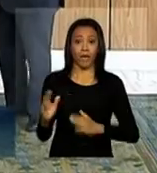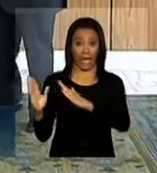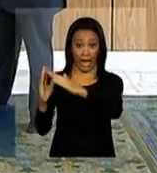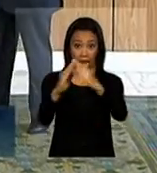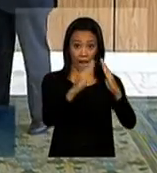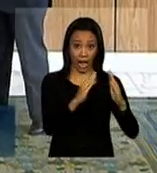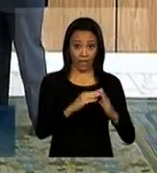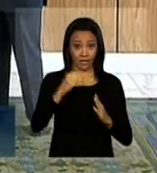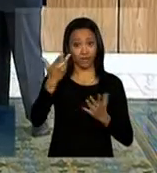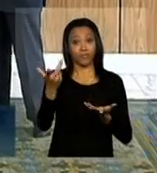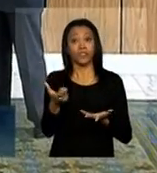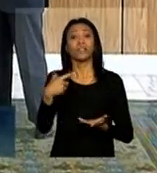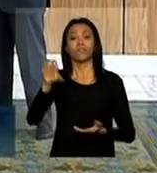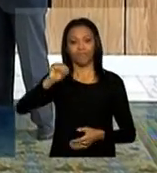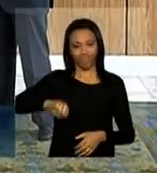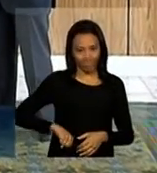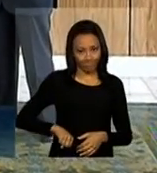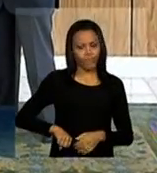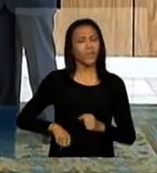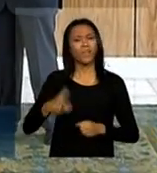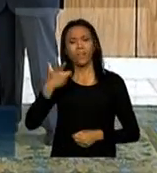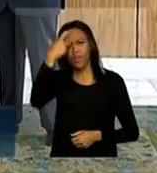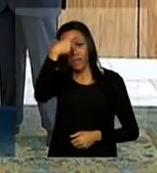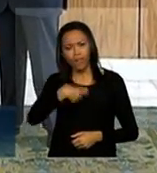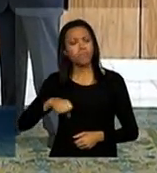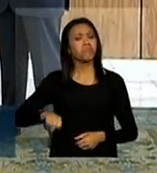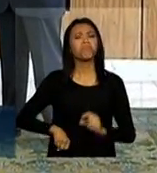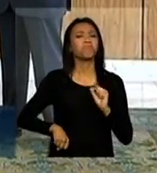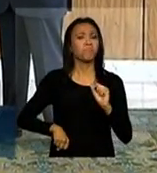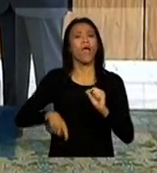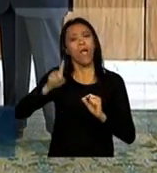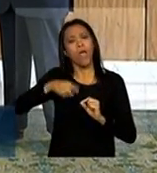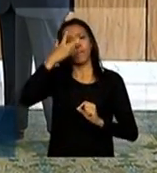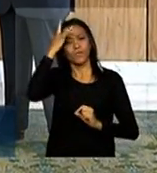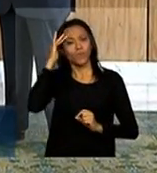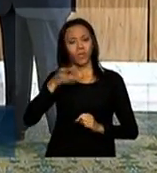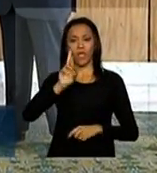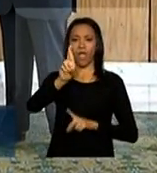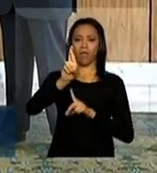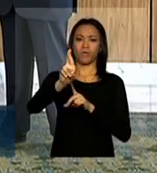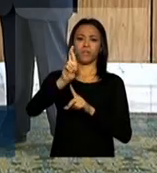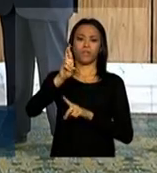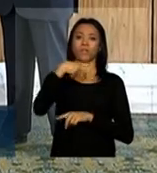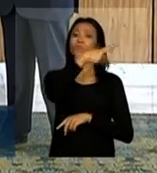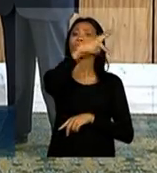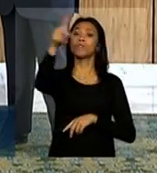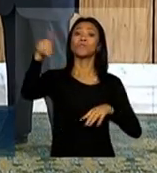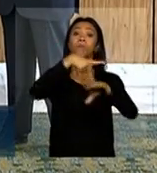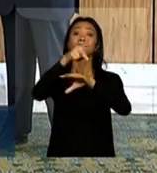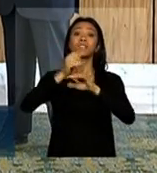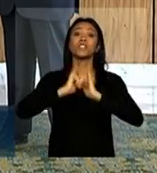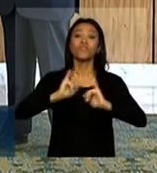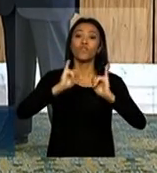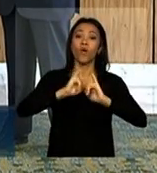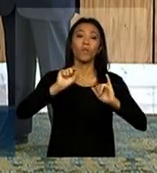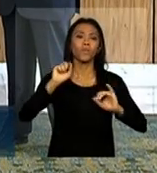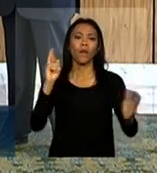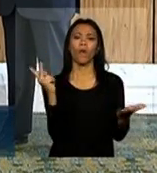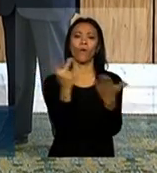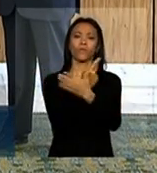O embaixador, lembrando, é a pessoa que representa, que negocia e informa o seu país sobre o que acontece no